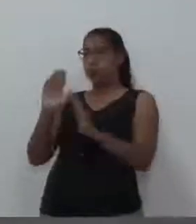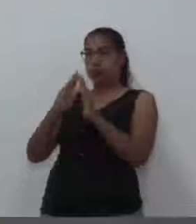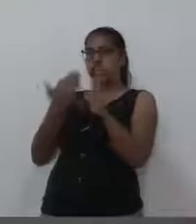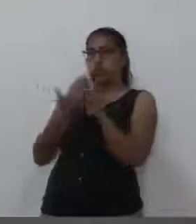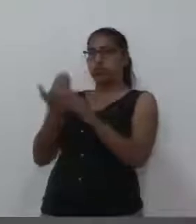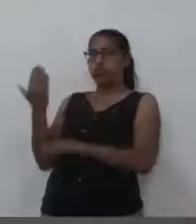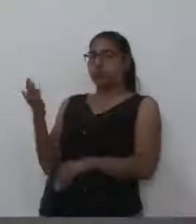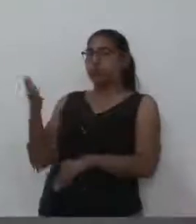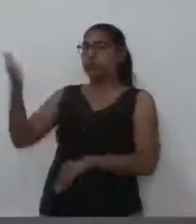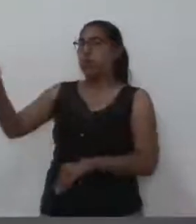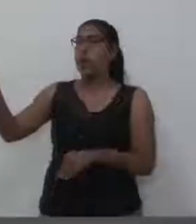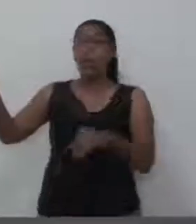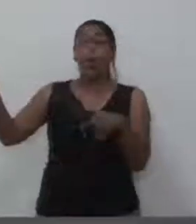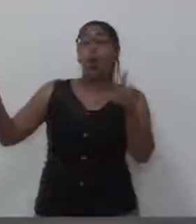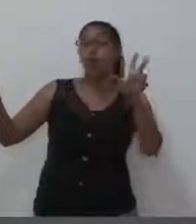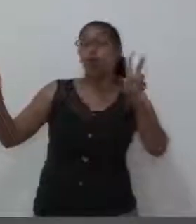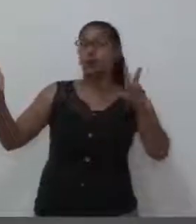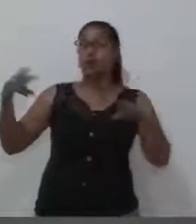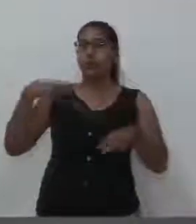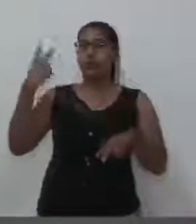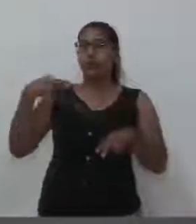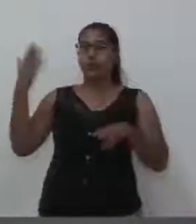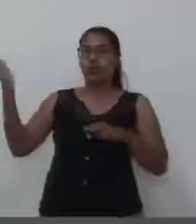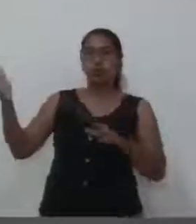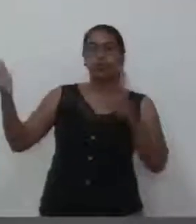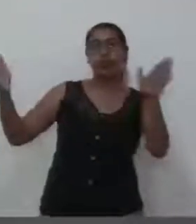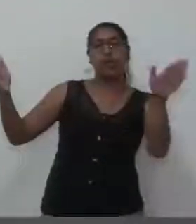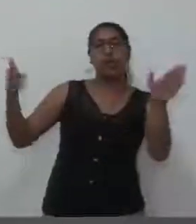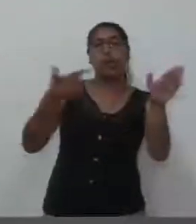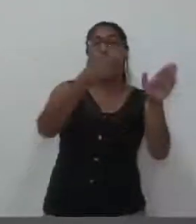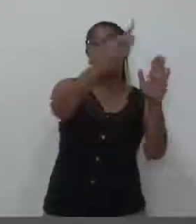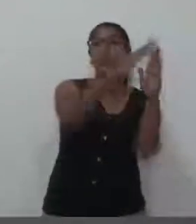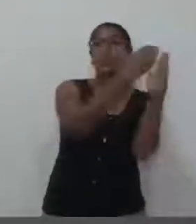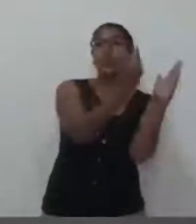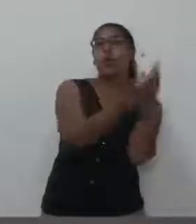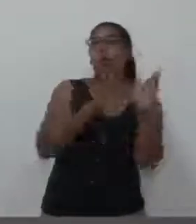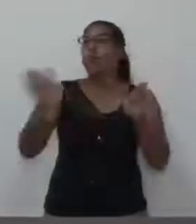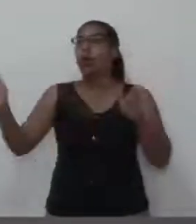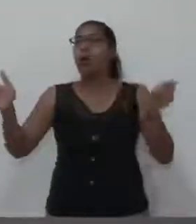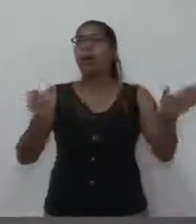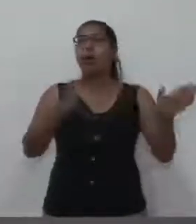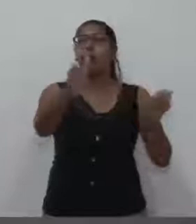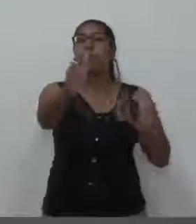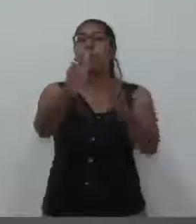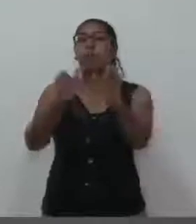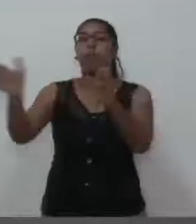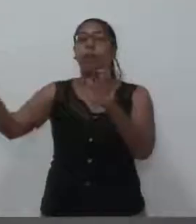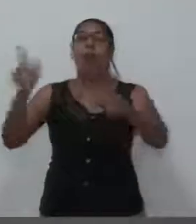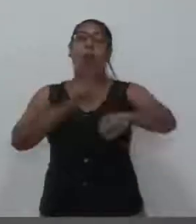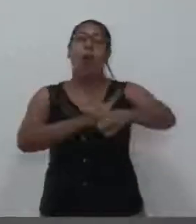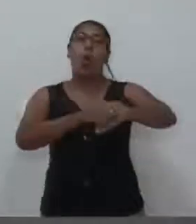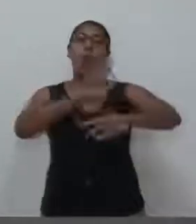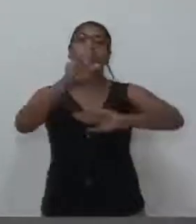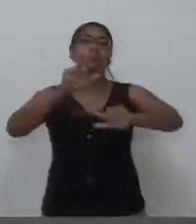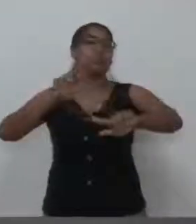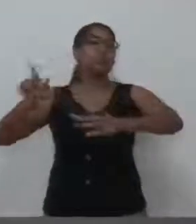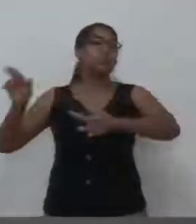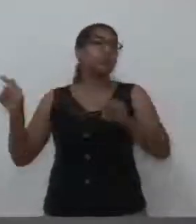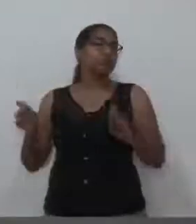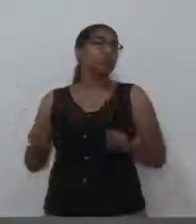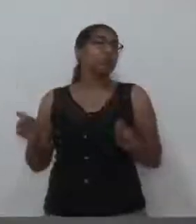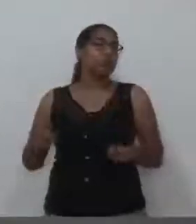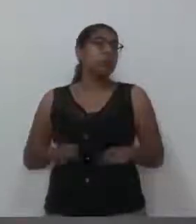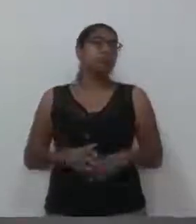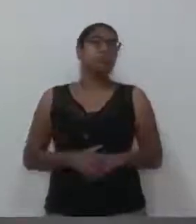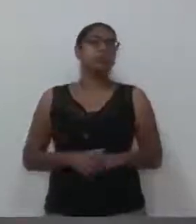gente, burocraticamente, fica tanto tempo sem ir aos pontos, não é? De repente é uma oportunidade para a